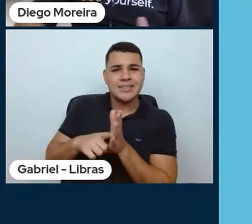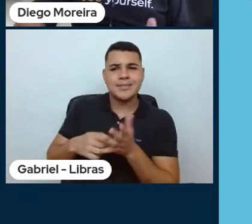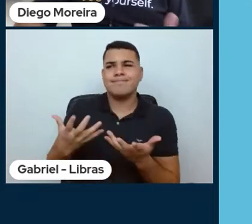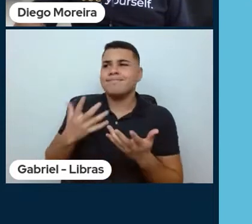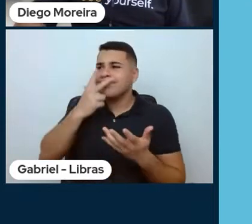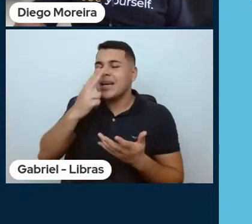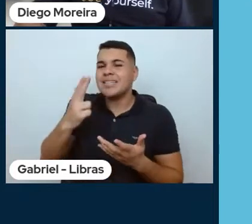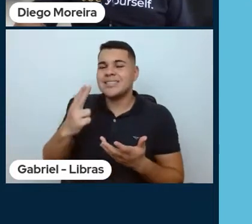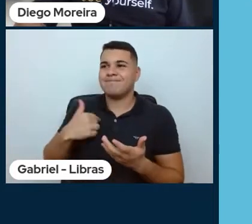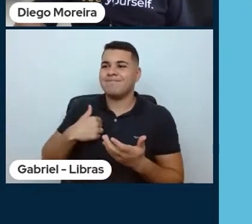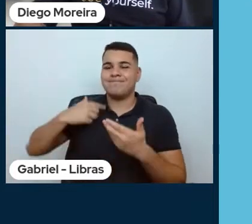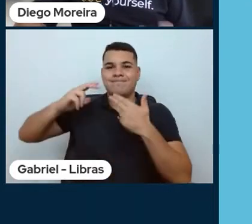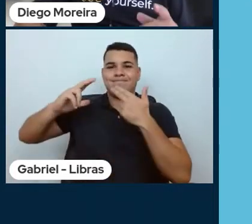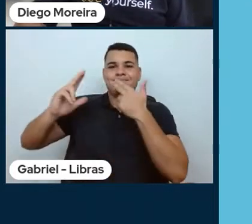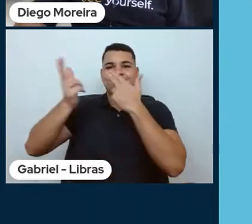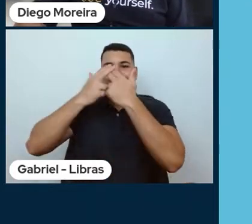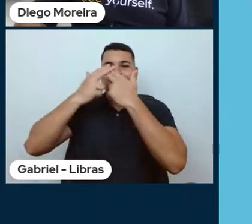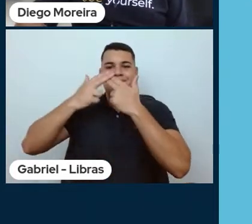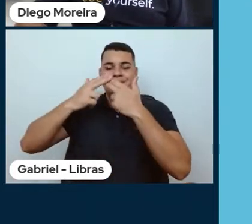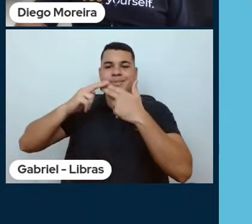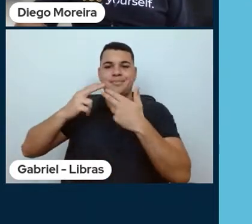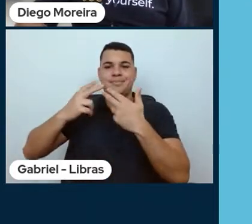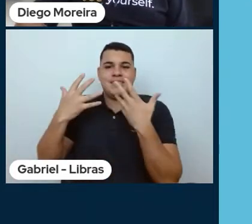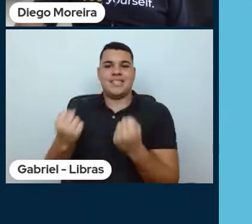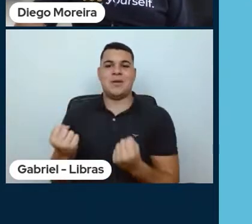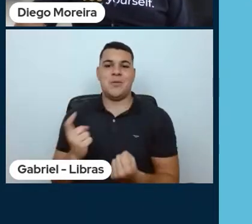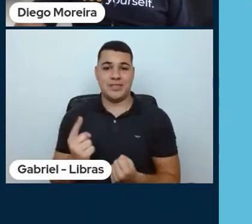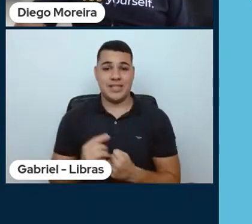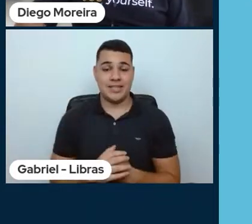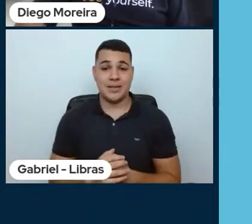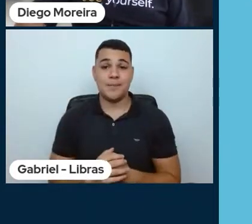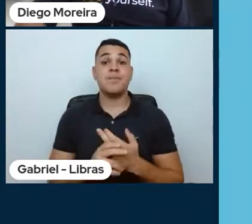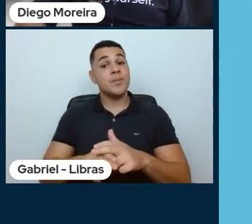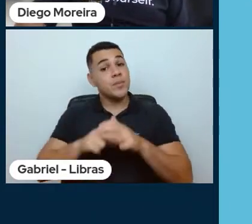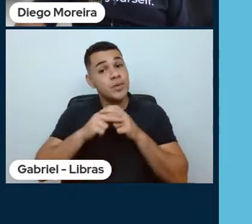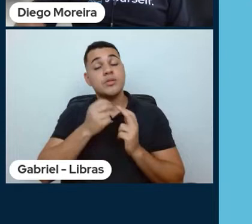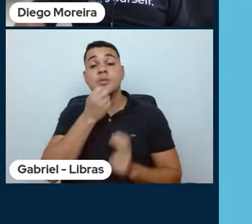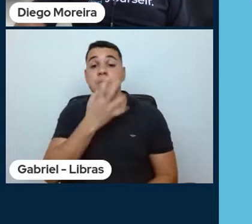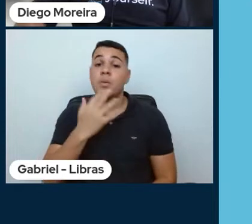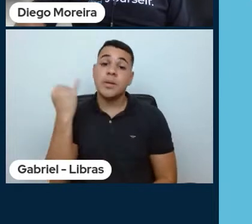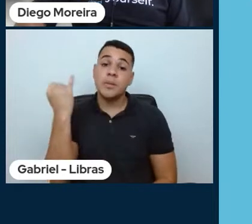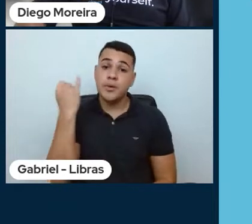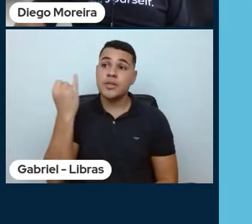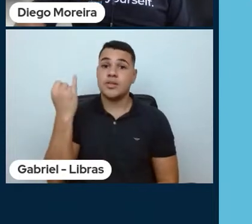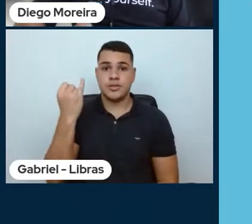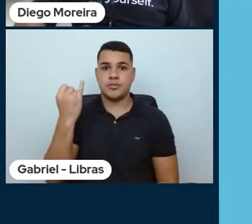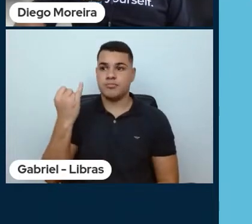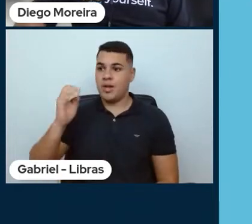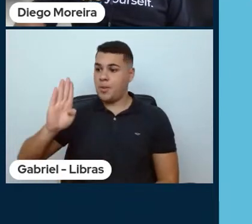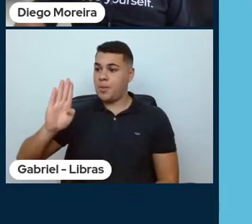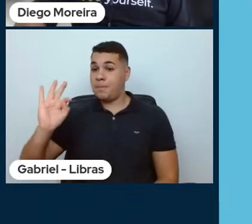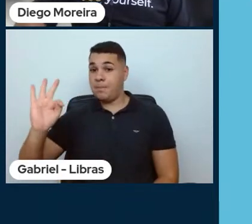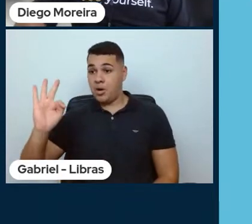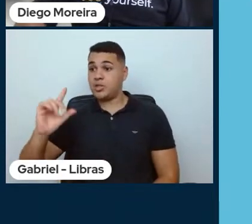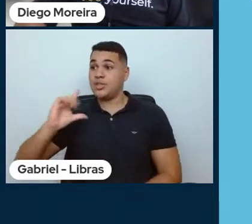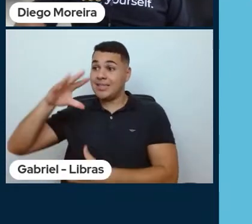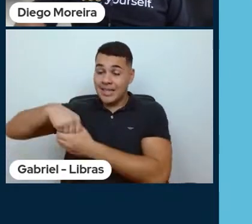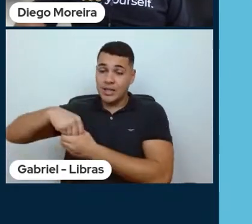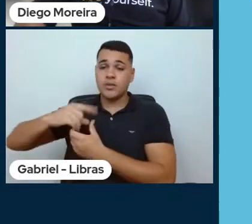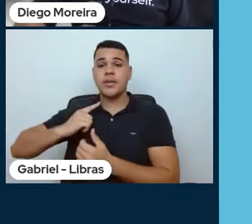não consegue engajar e trazer essas informações de forma certeira, pode ser que não tenha uma segunda